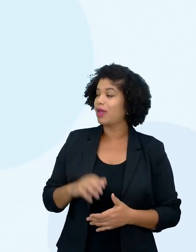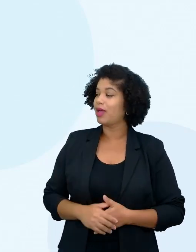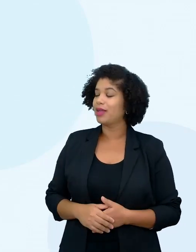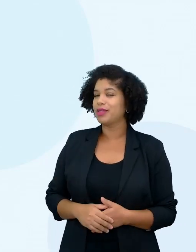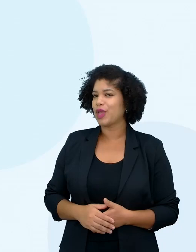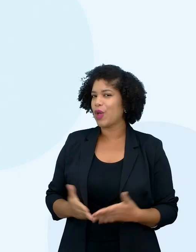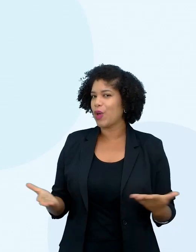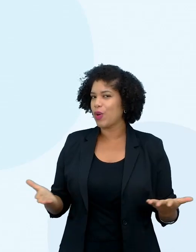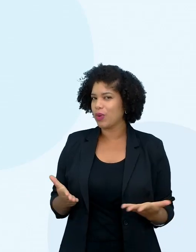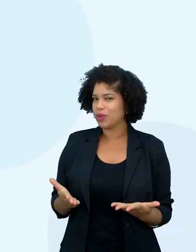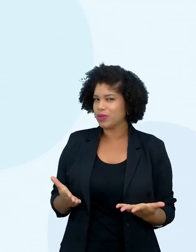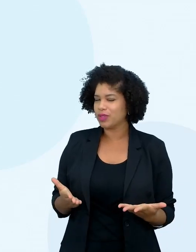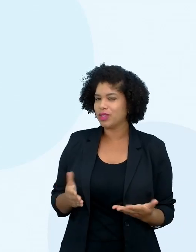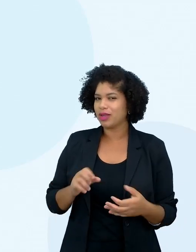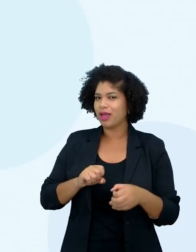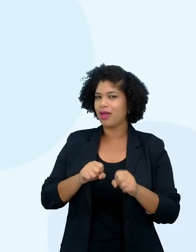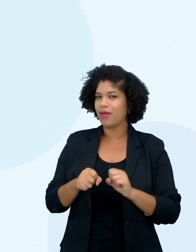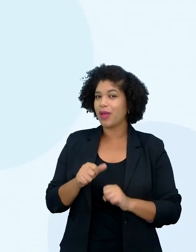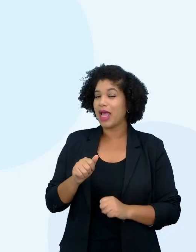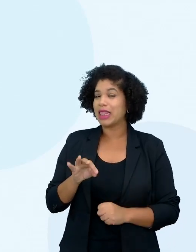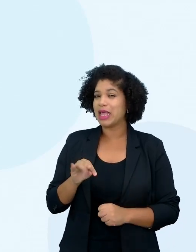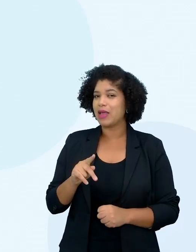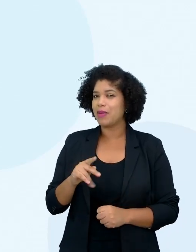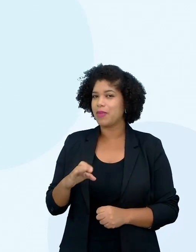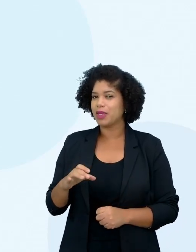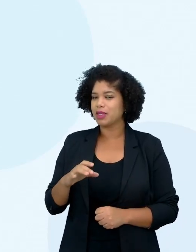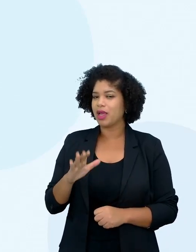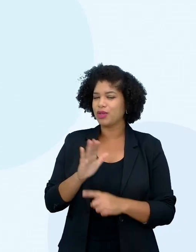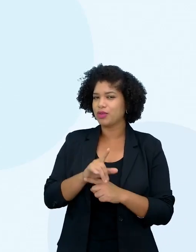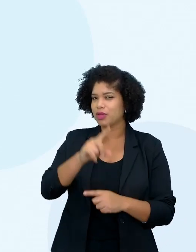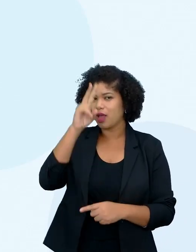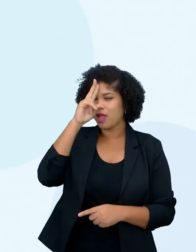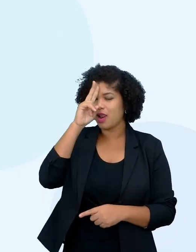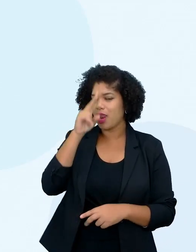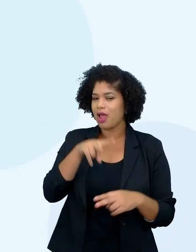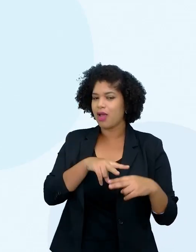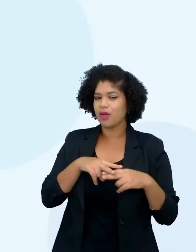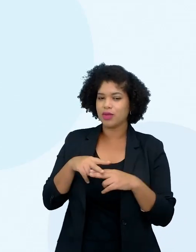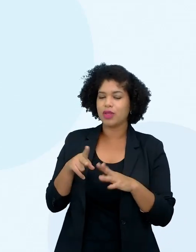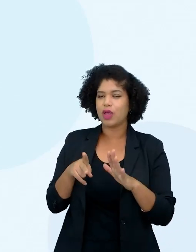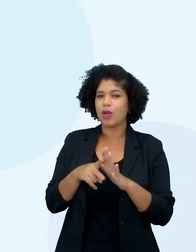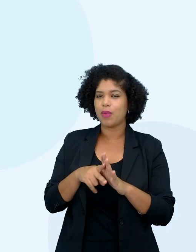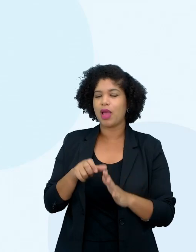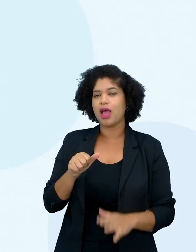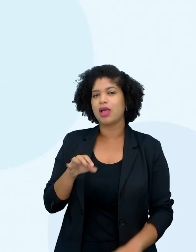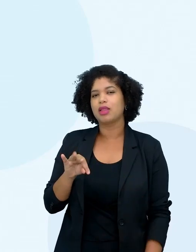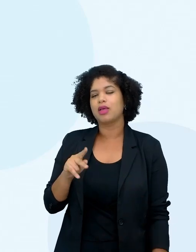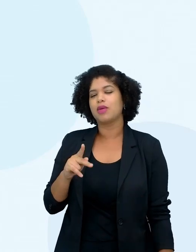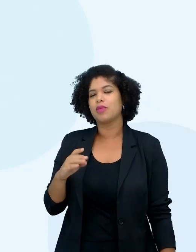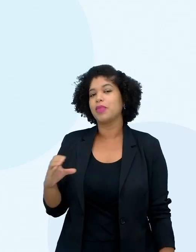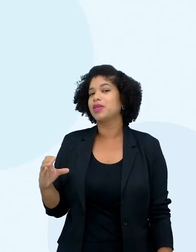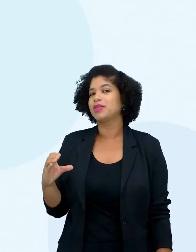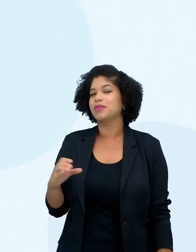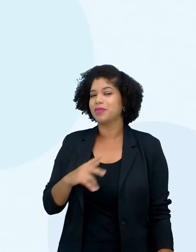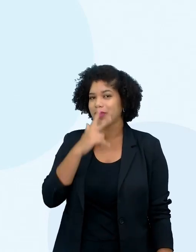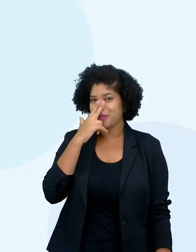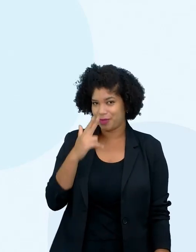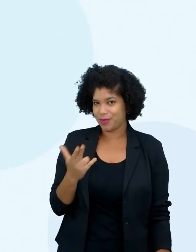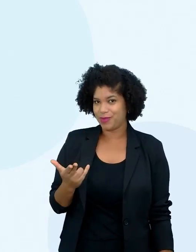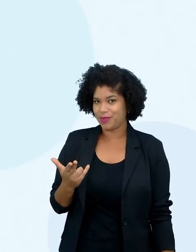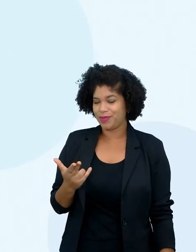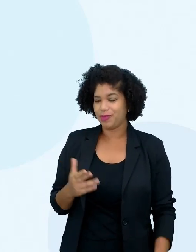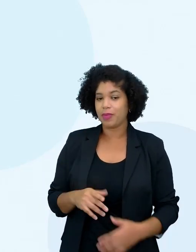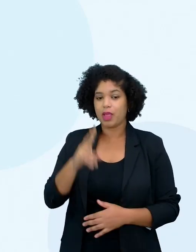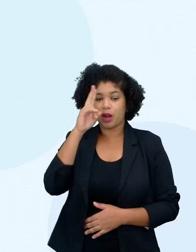de hoje contribuiu aí para rememorar o seu aproveitamento nas formações da ATPC? Lembrando